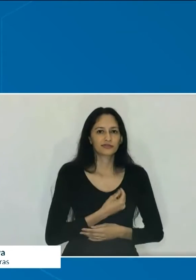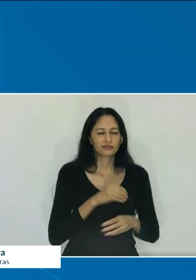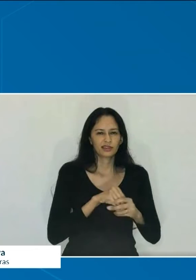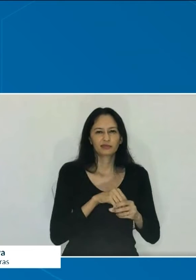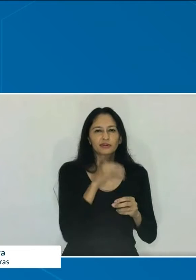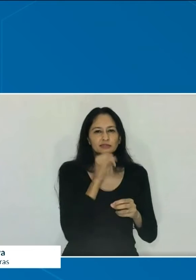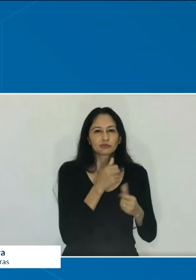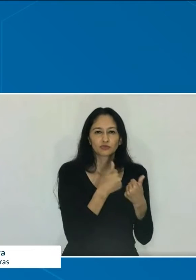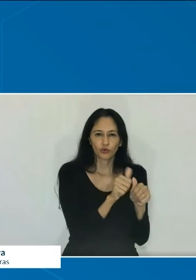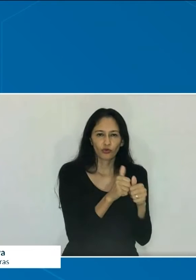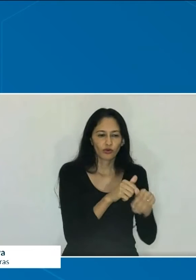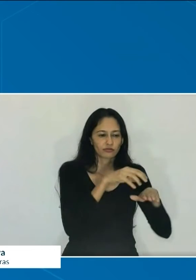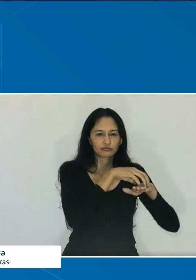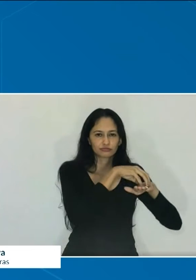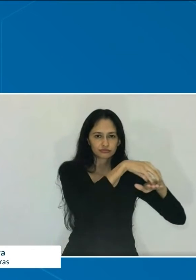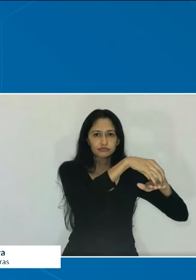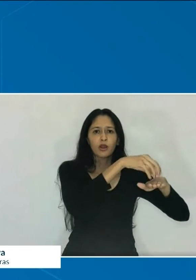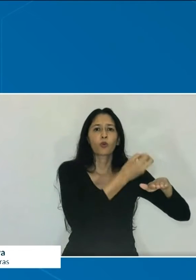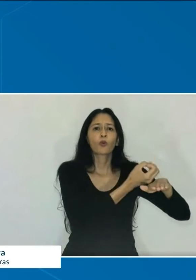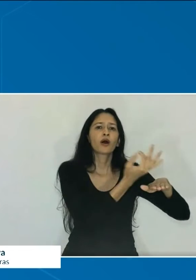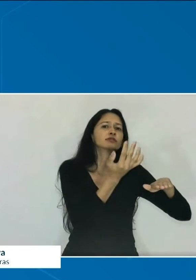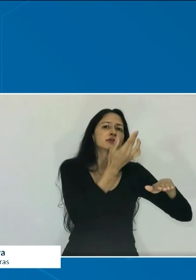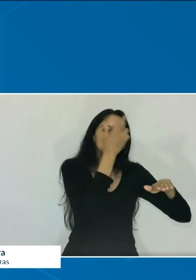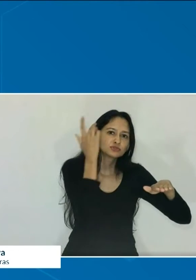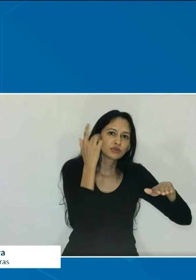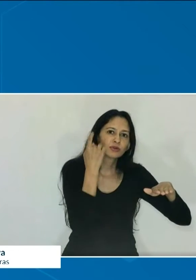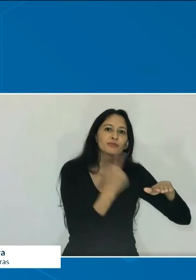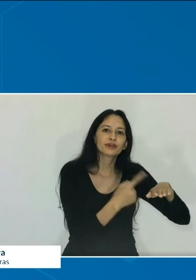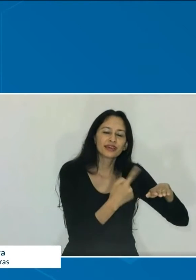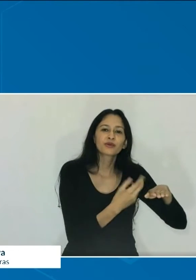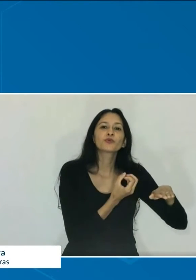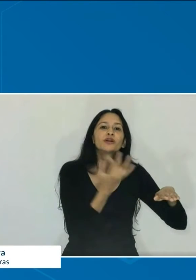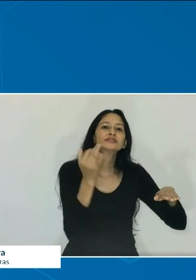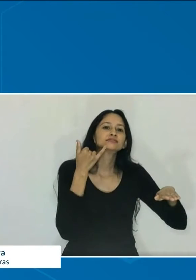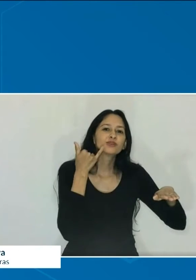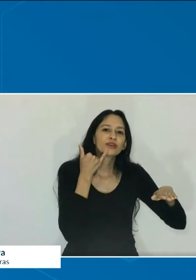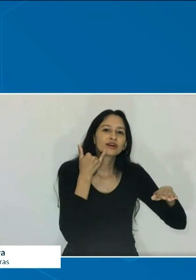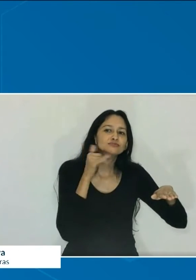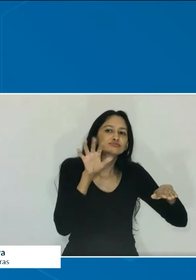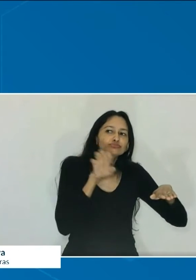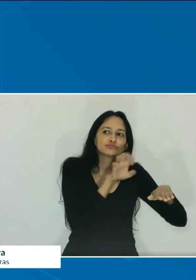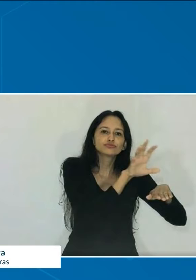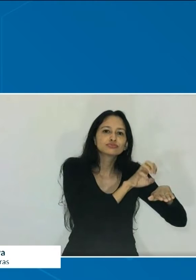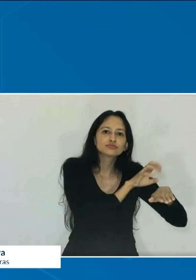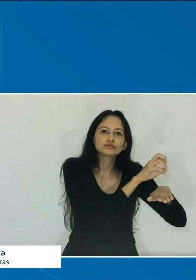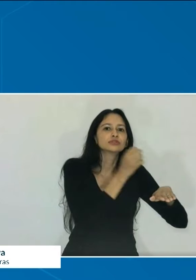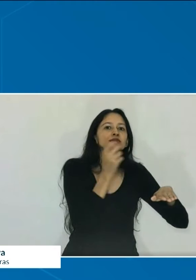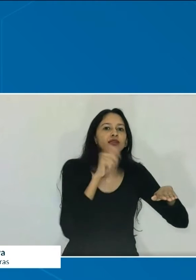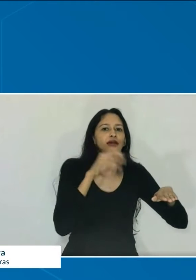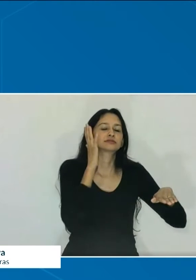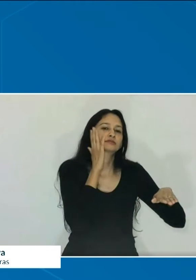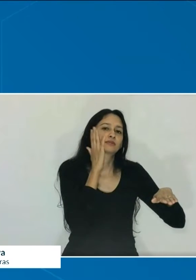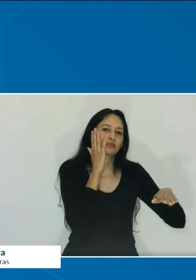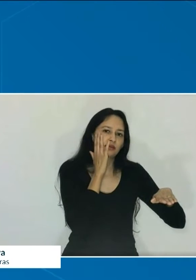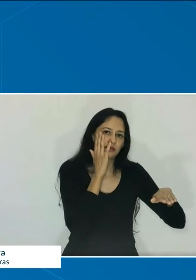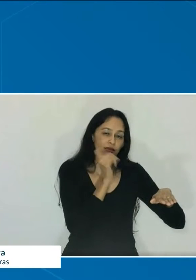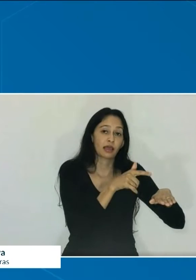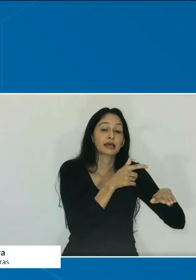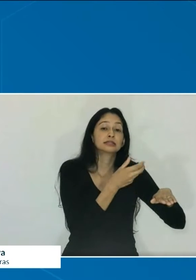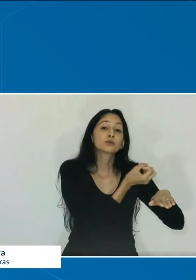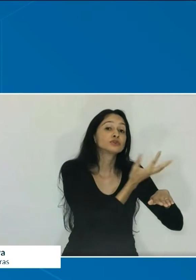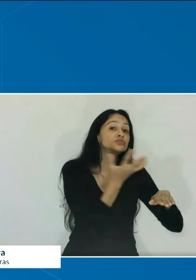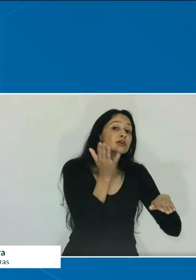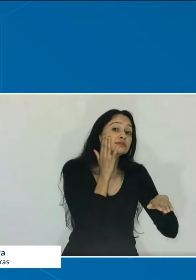mais ou menos X pessoas, Y pessoas. Então, essa é a ideia. E essa lotação, ela é muito importante, porque não somente